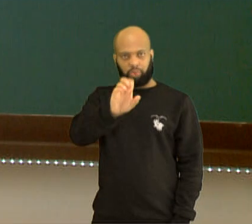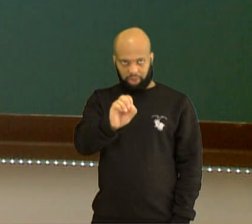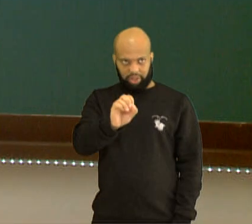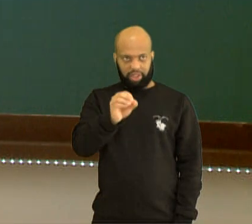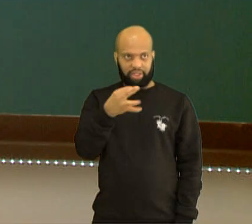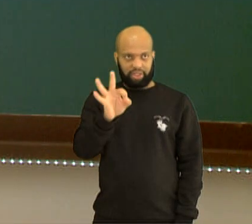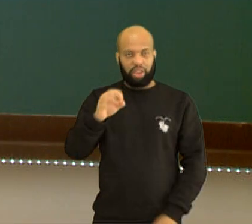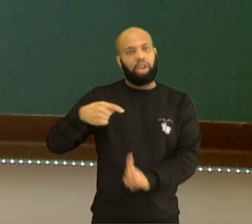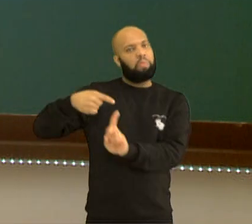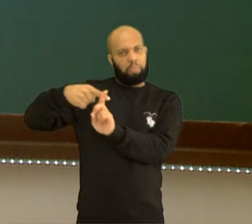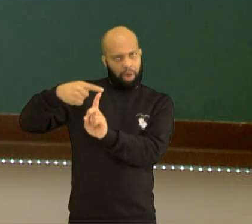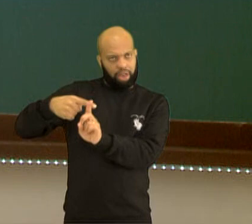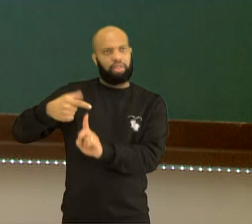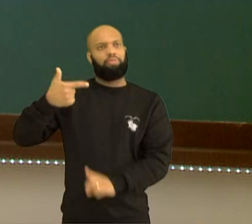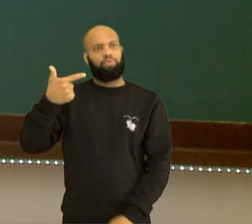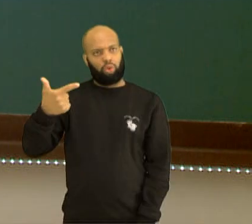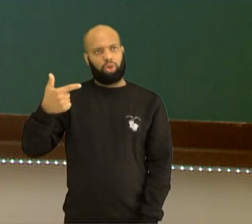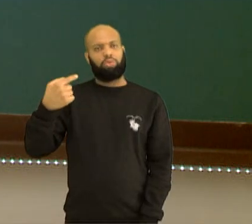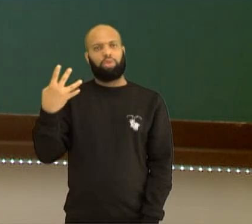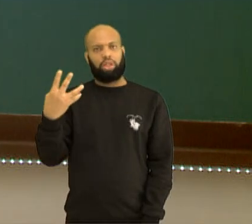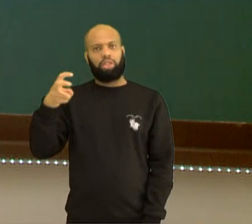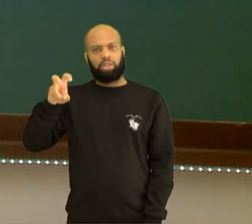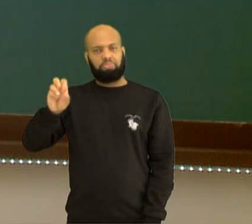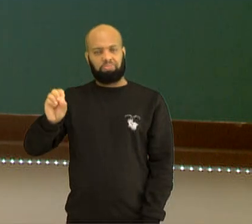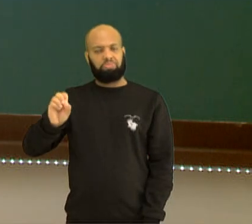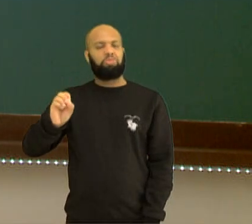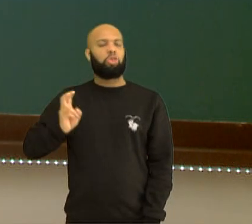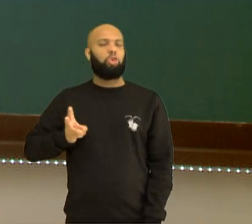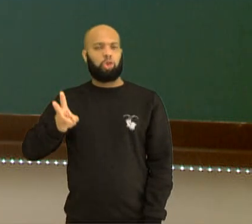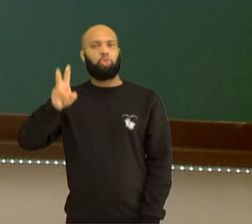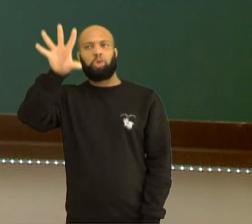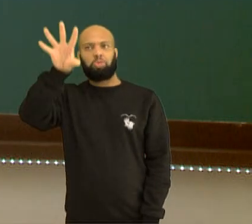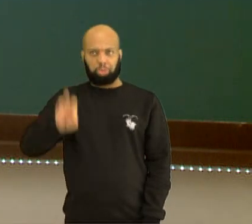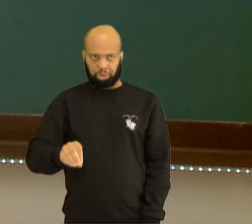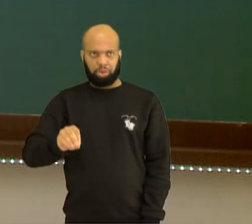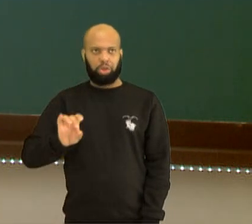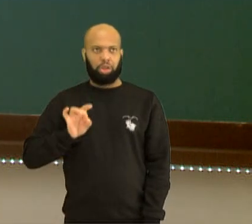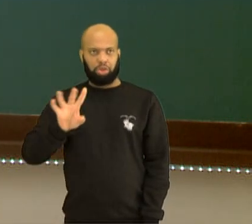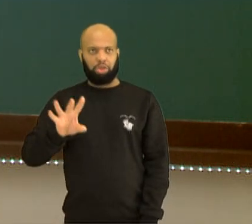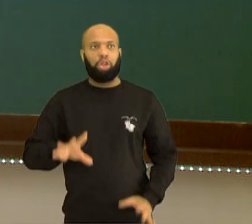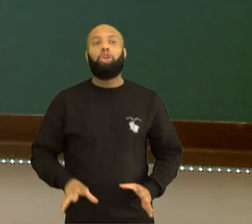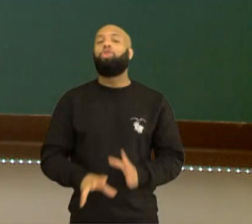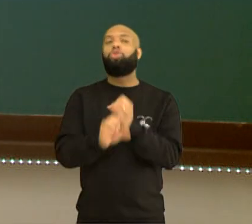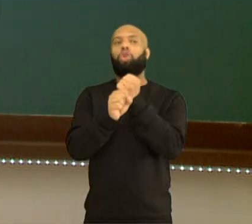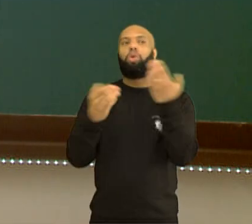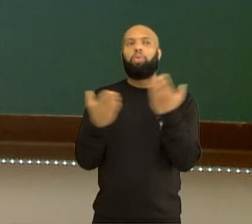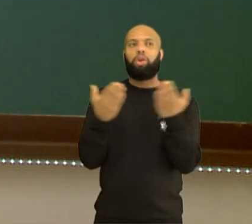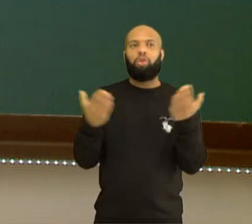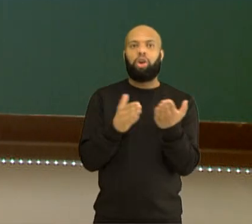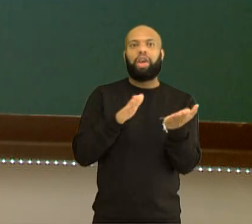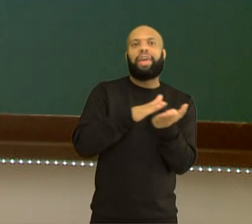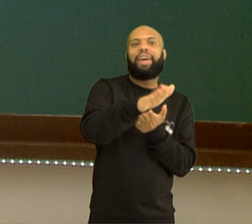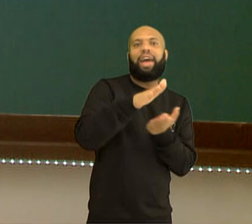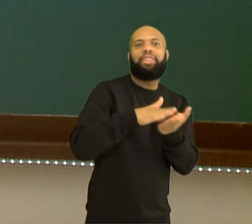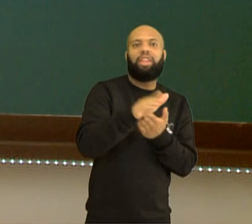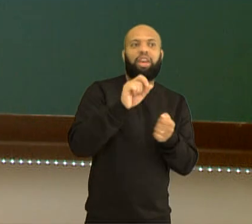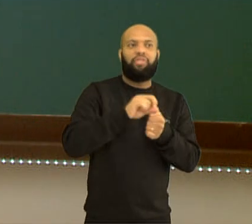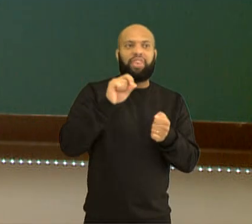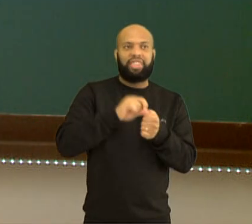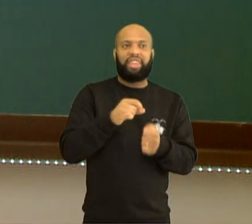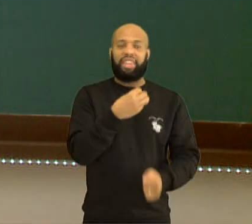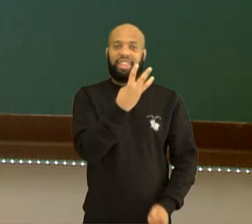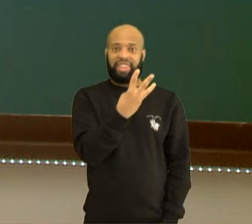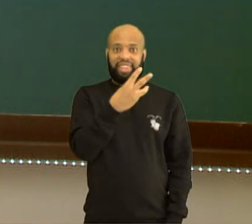1.750. E vamos adicionar com o 2.450. Que a gente tem aqui? Que o custo para